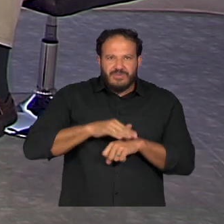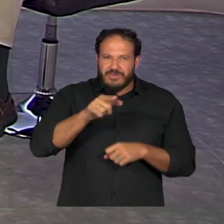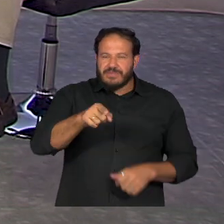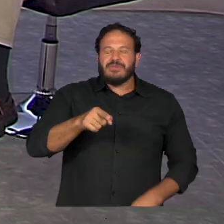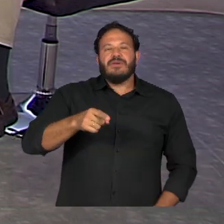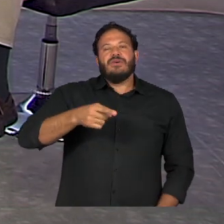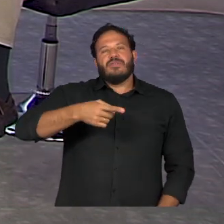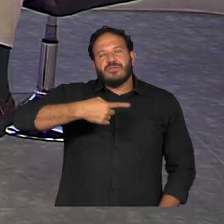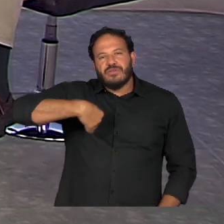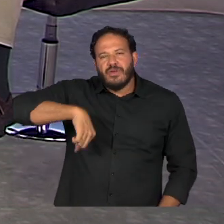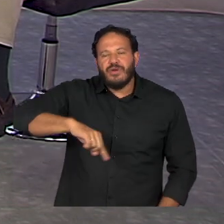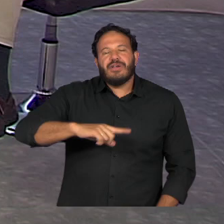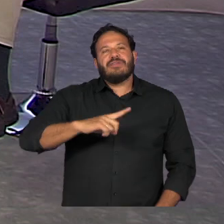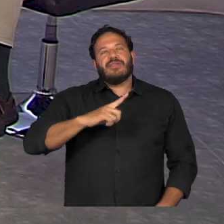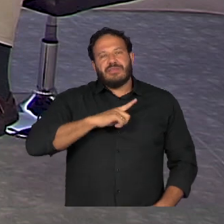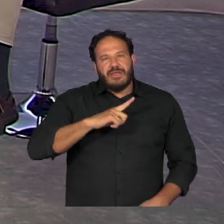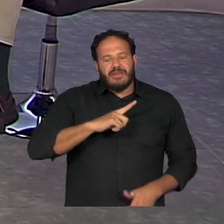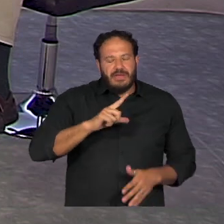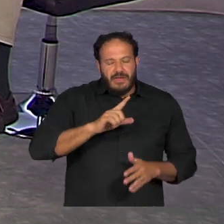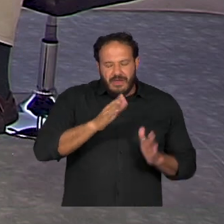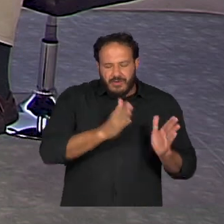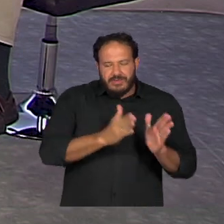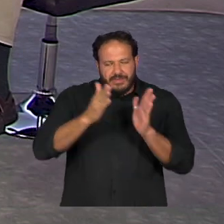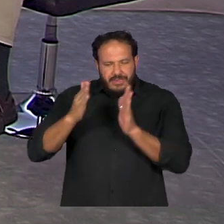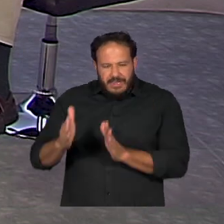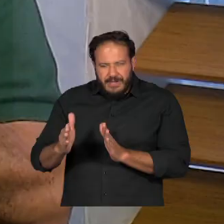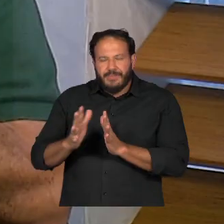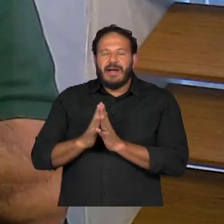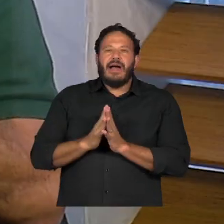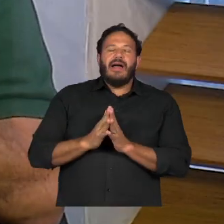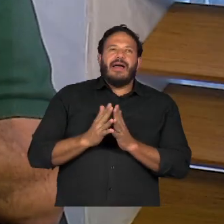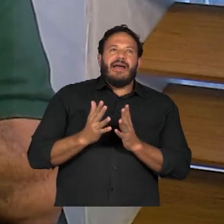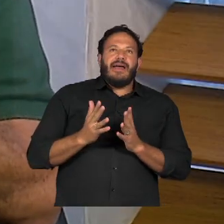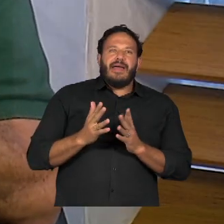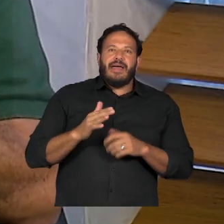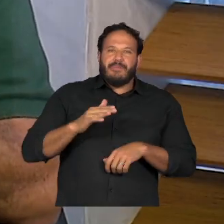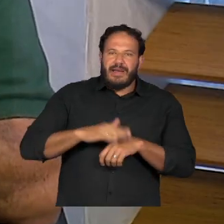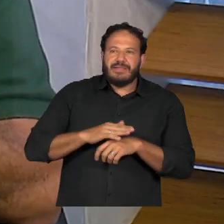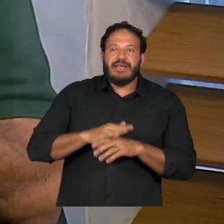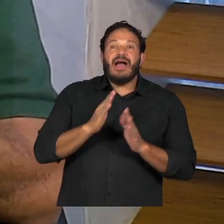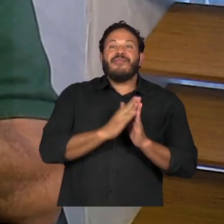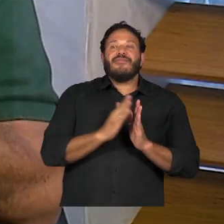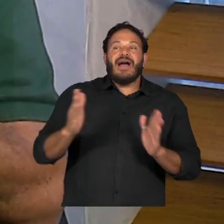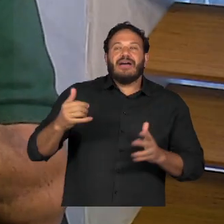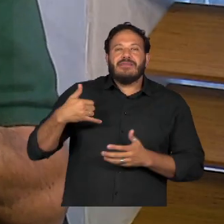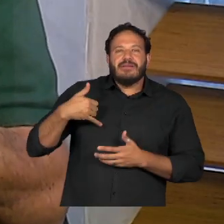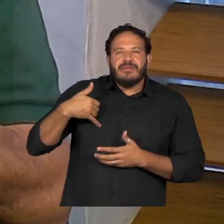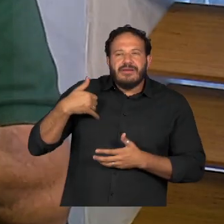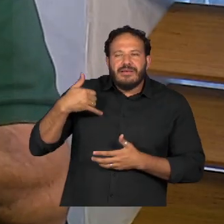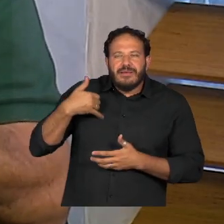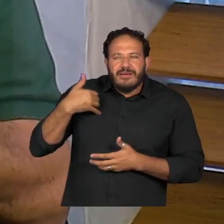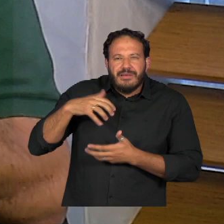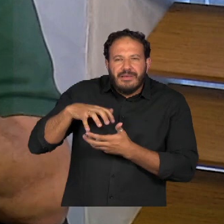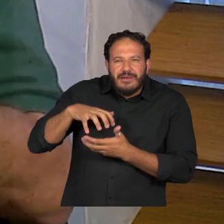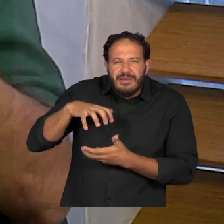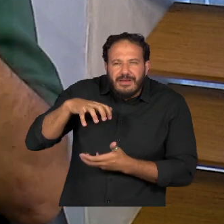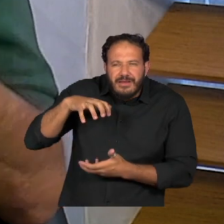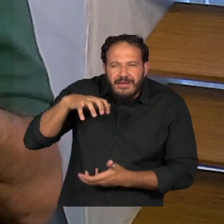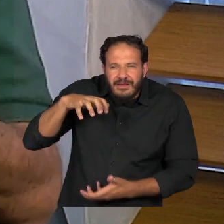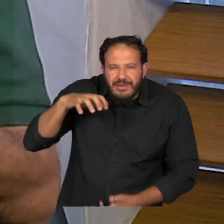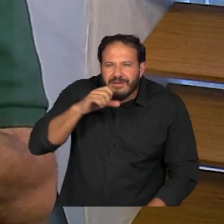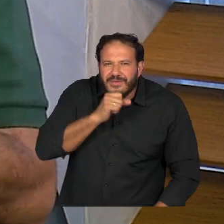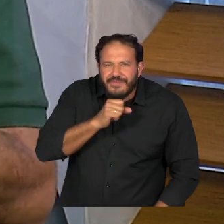nós temos a etapa seguinte que é para a fase do envelhecimento Então hoje A grande